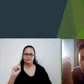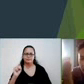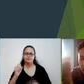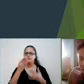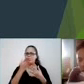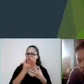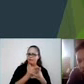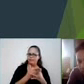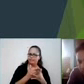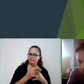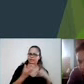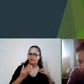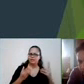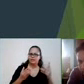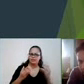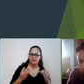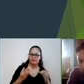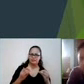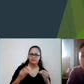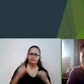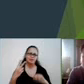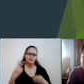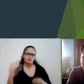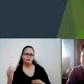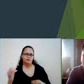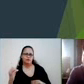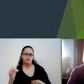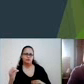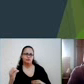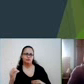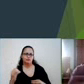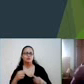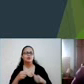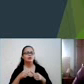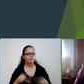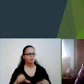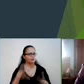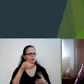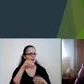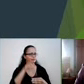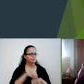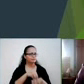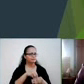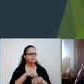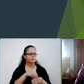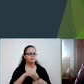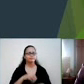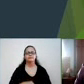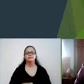e 20 decimais está entre os dois. Por exemplo,